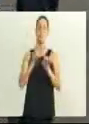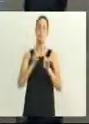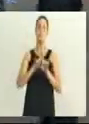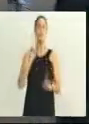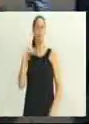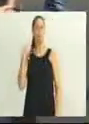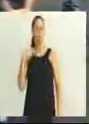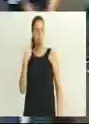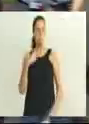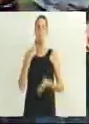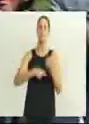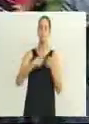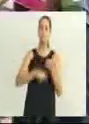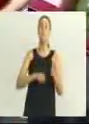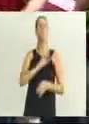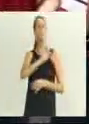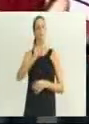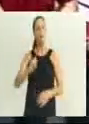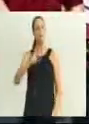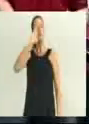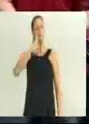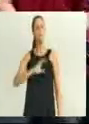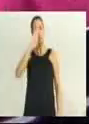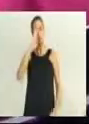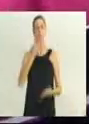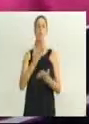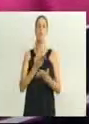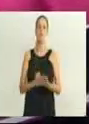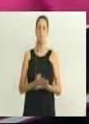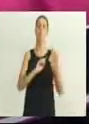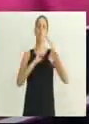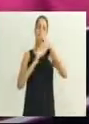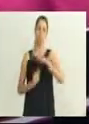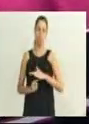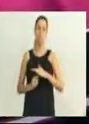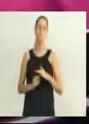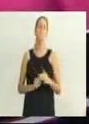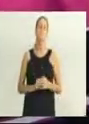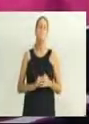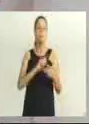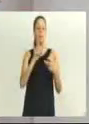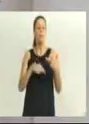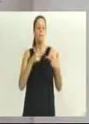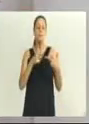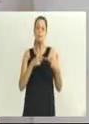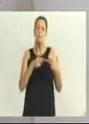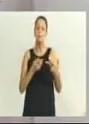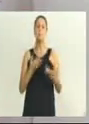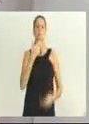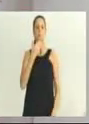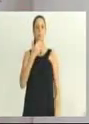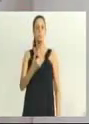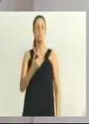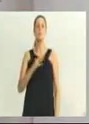causa e a cada cidadão que acreditou neste ponto. E, por fim, eu quero, solicitando já a